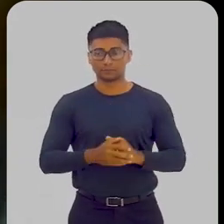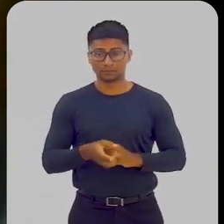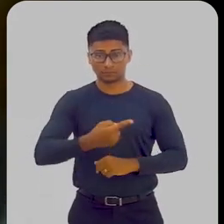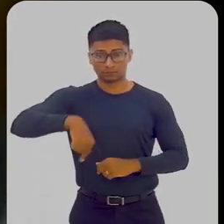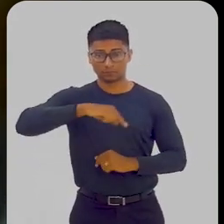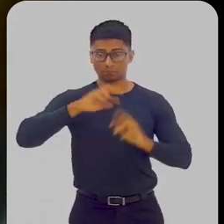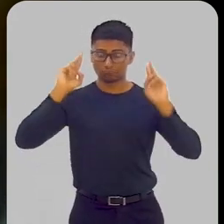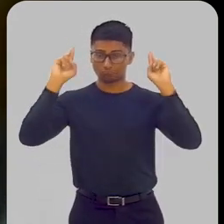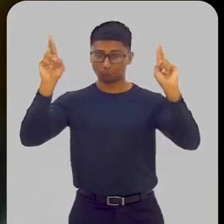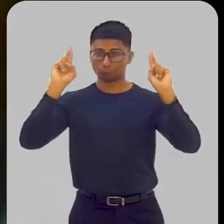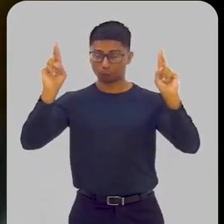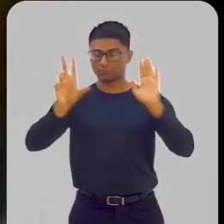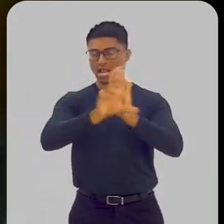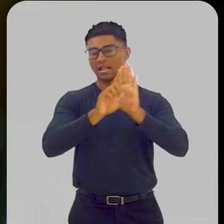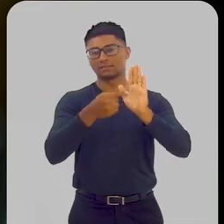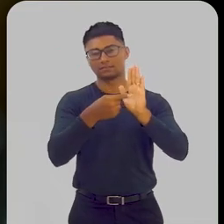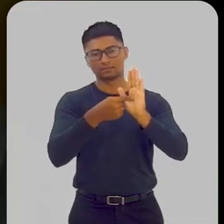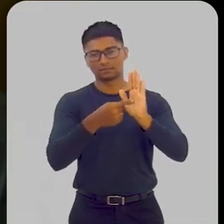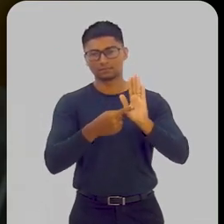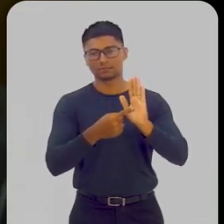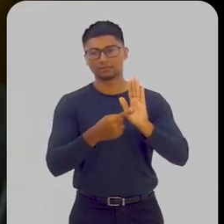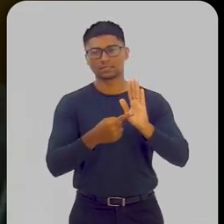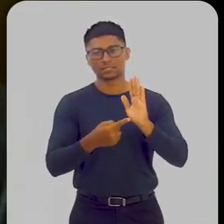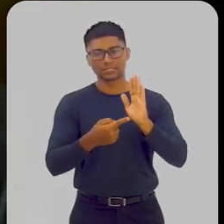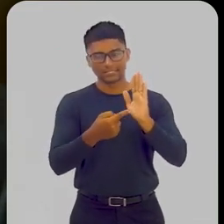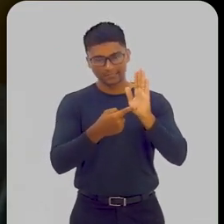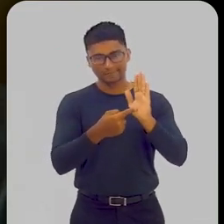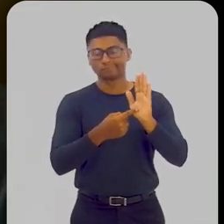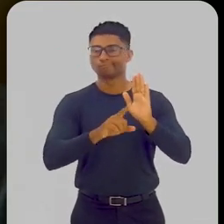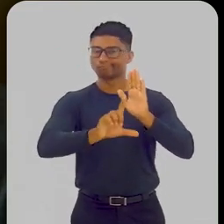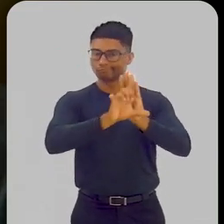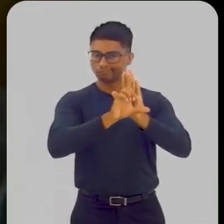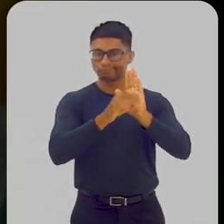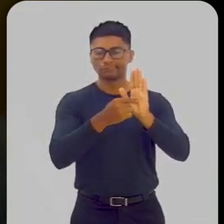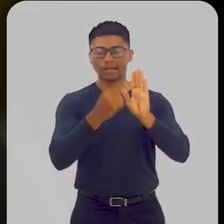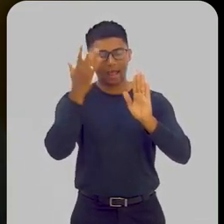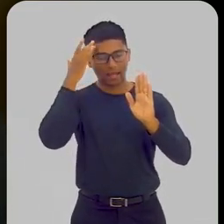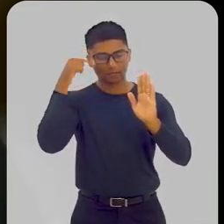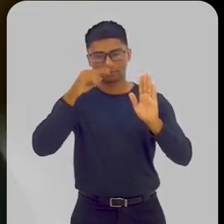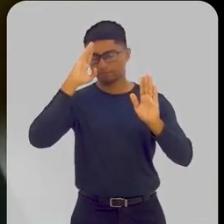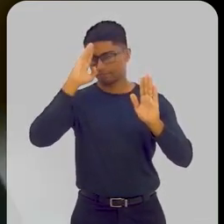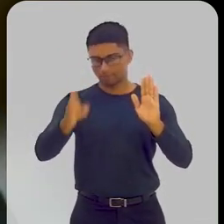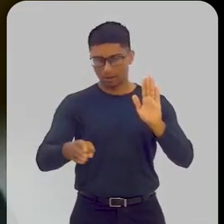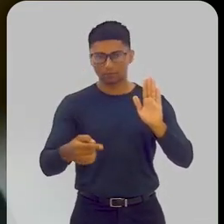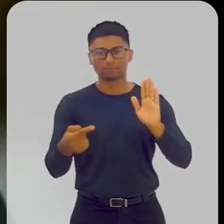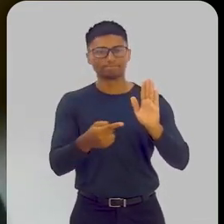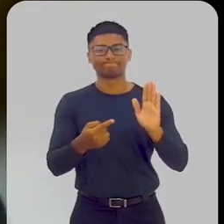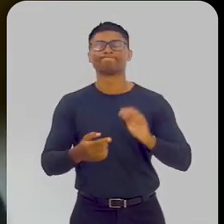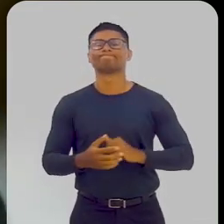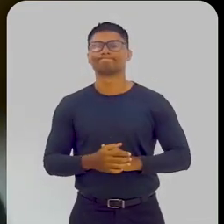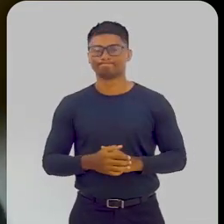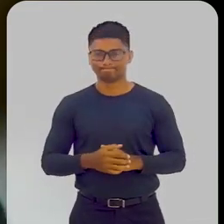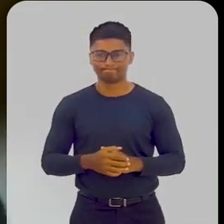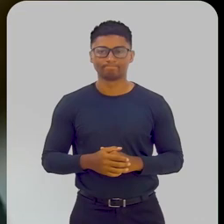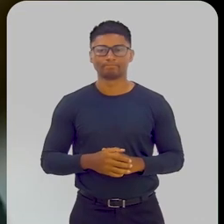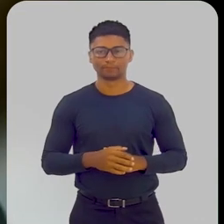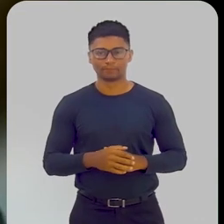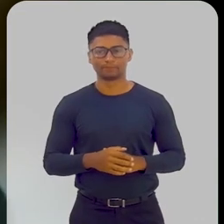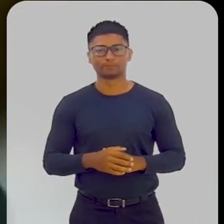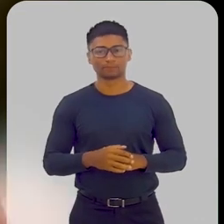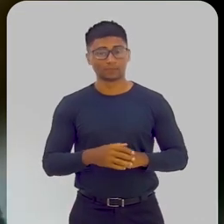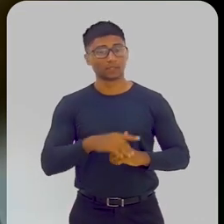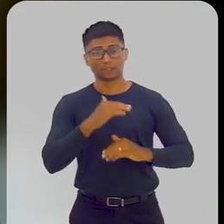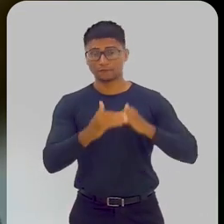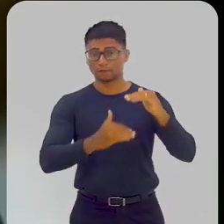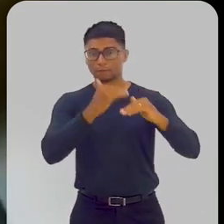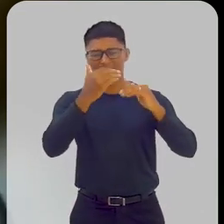desta lei, que nós temos muita esperança nessa lei, sabe, Geisa? Ela é um instrumento, talvez maior, de tudo